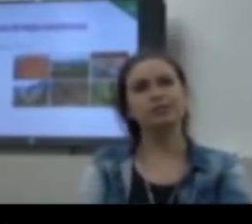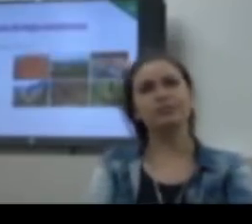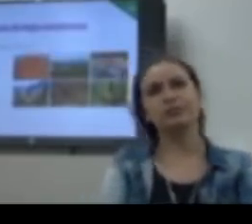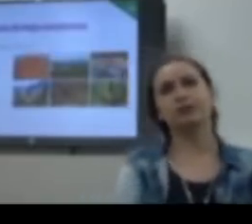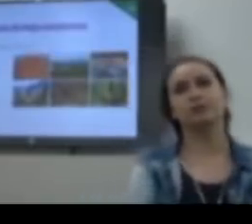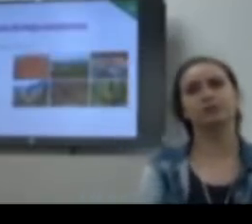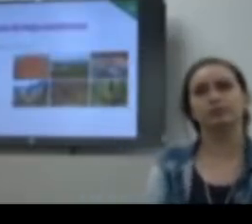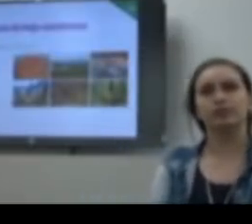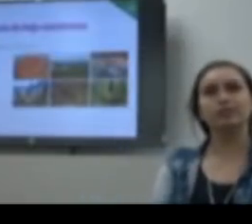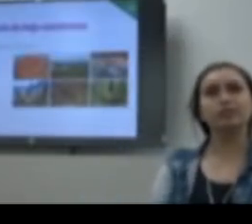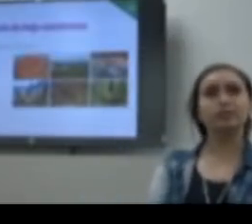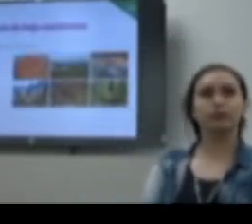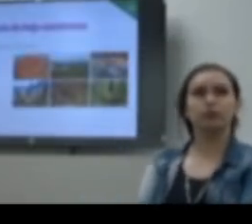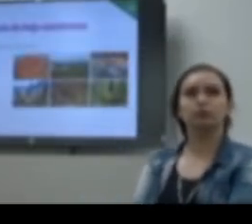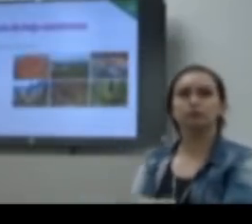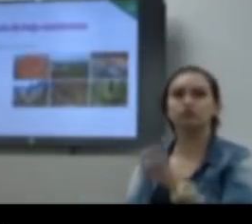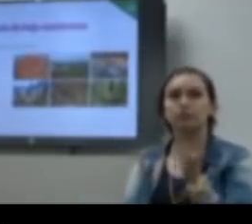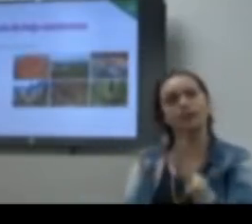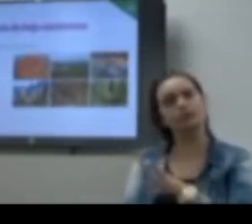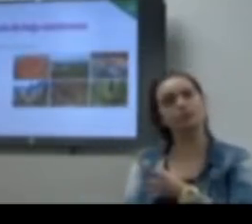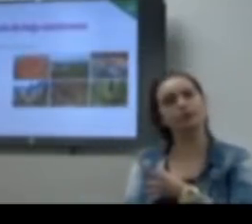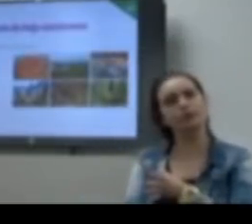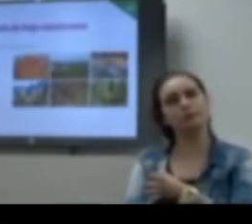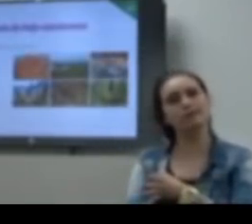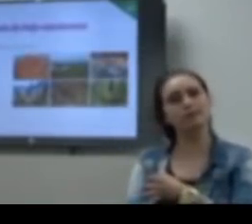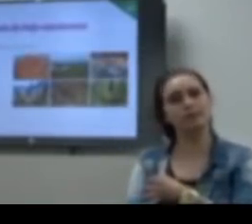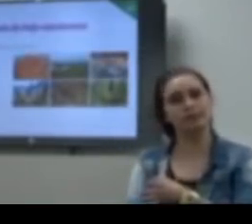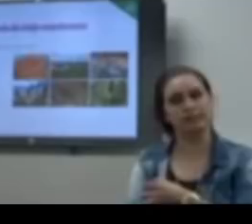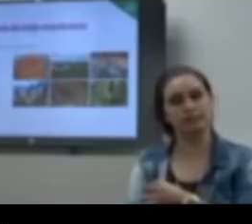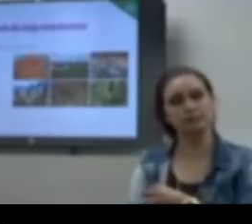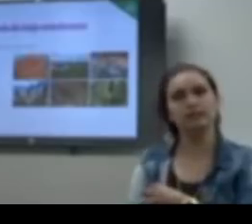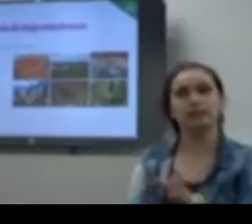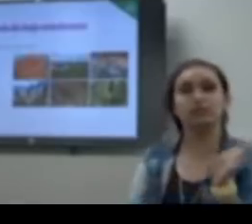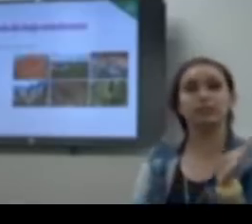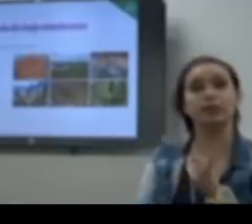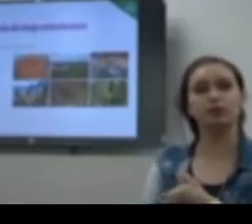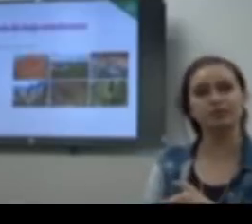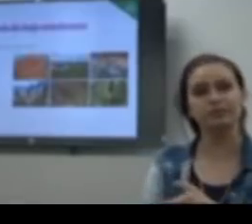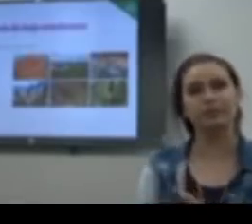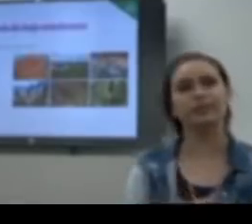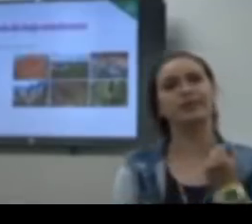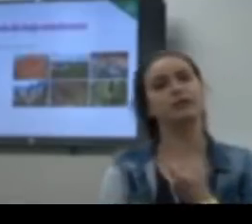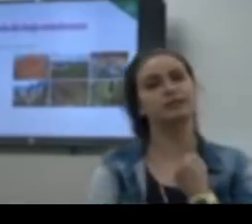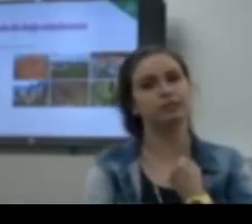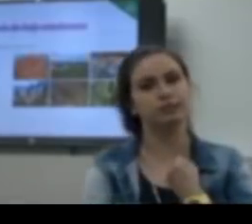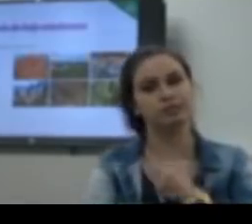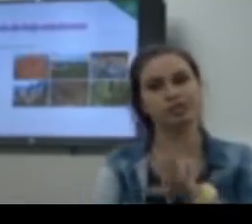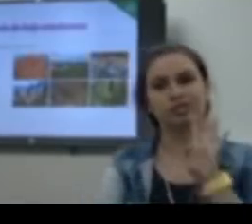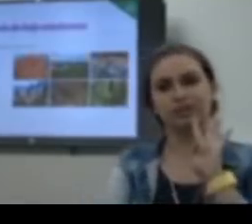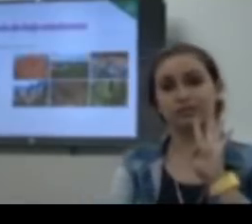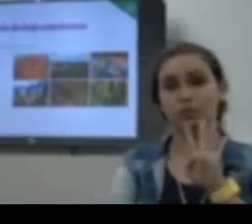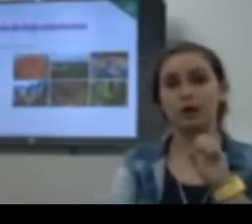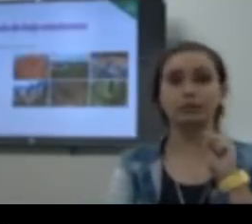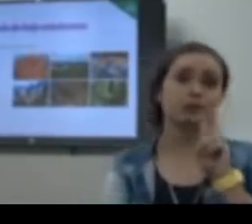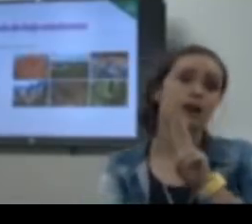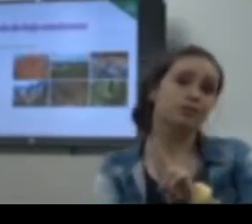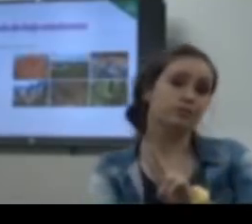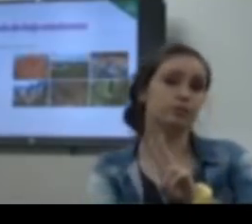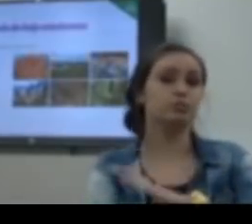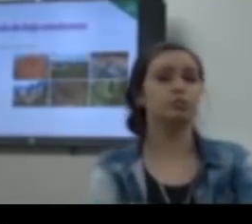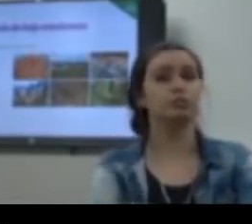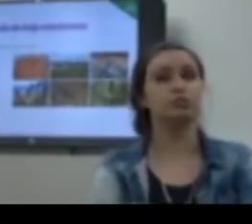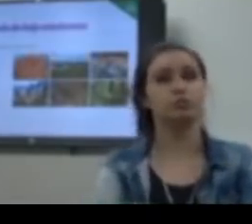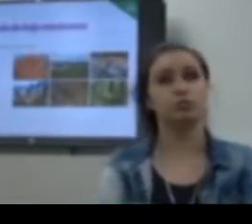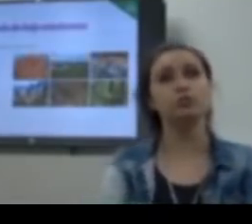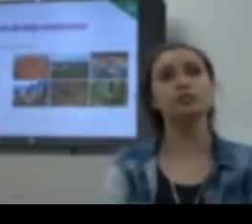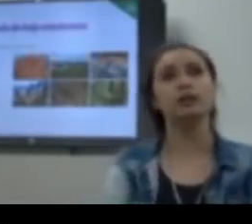Então, o que a gente viu na aula de hoje? A gente viu os domínios morfoclimáticos brasileiros, a gente terminou de ver, porque na aula anterior a gente já tinha visto 4, a